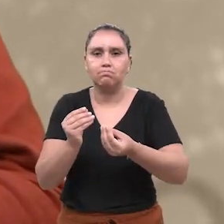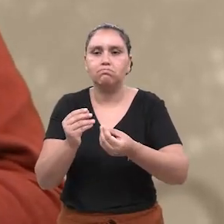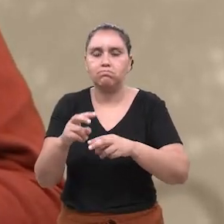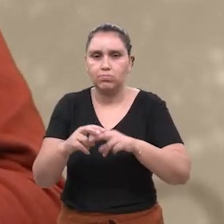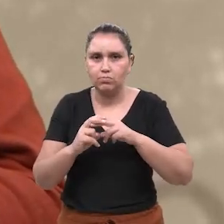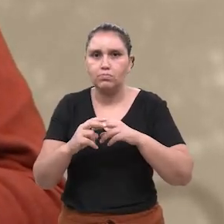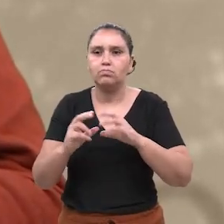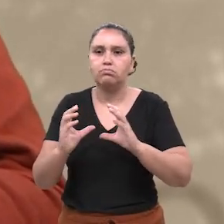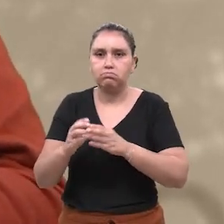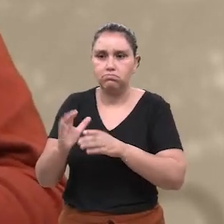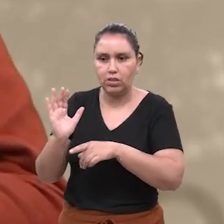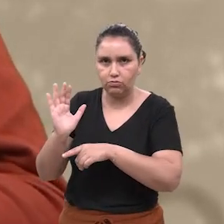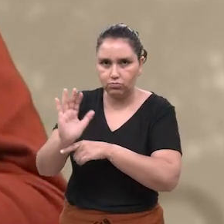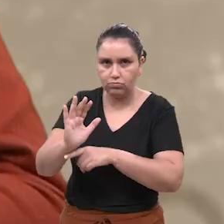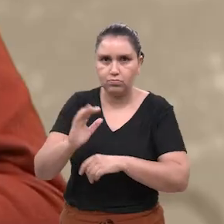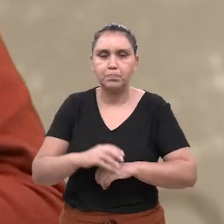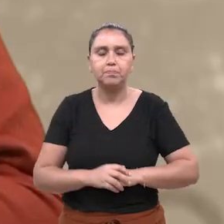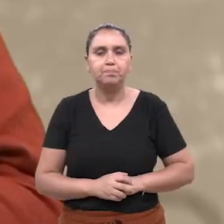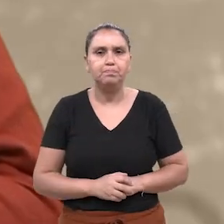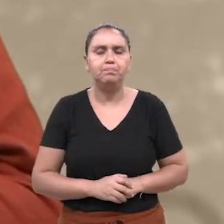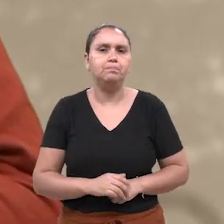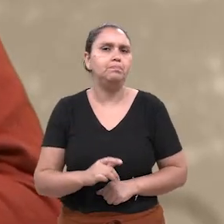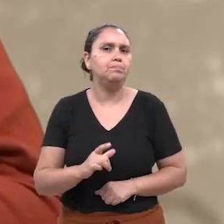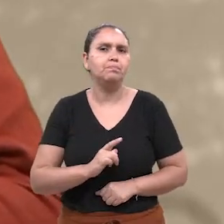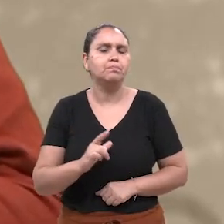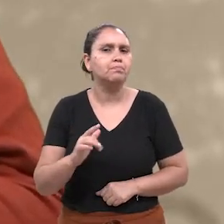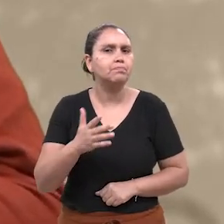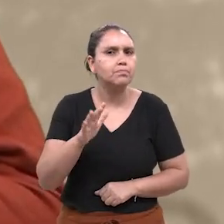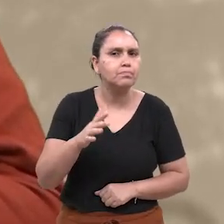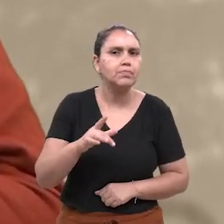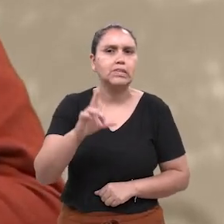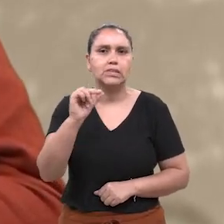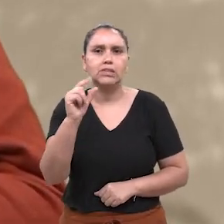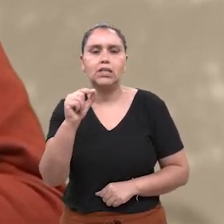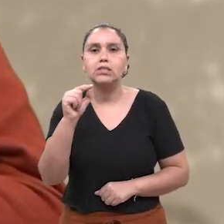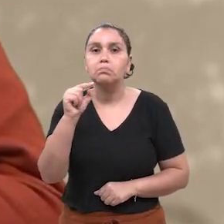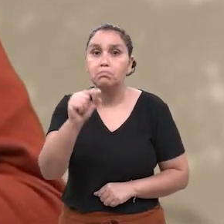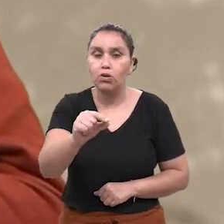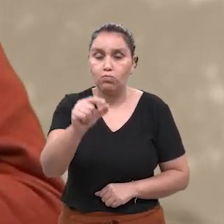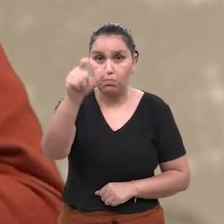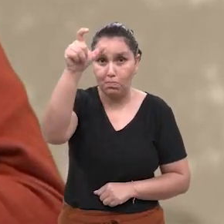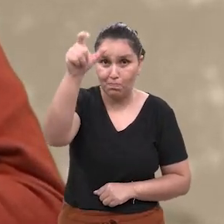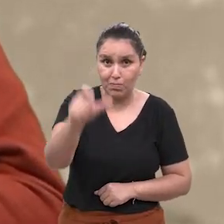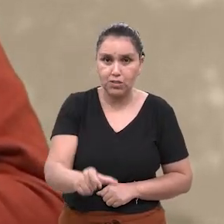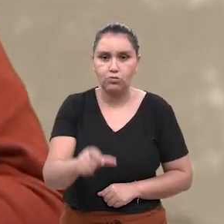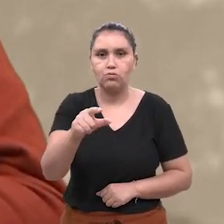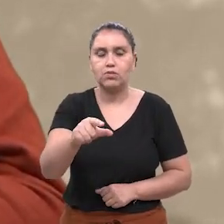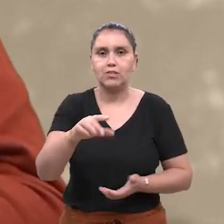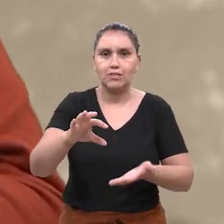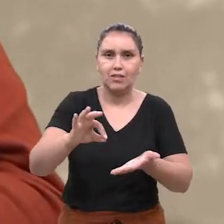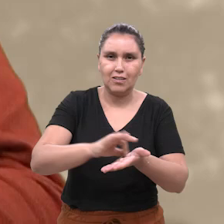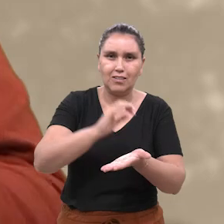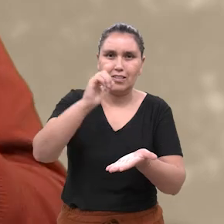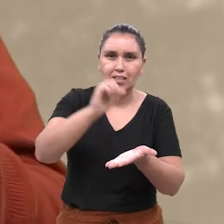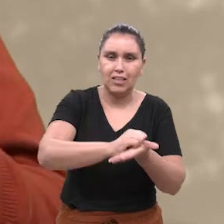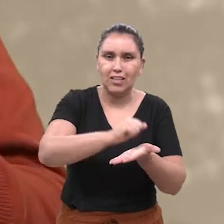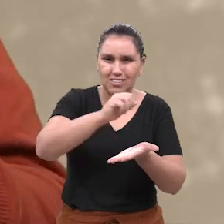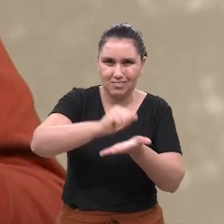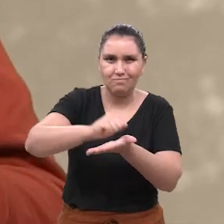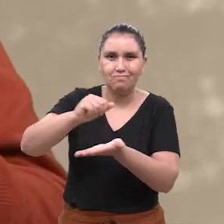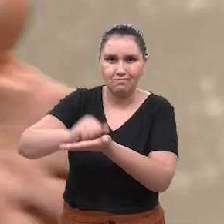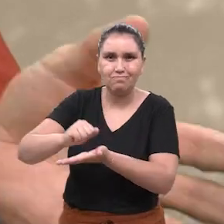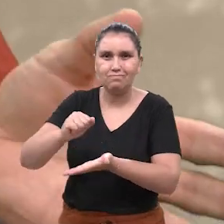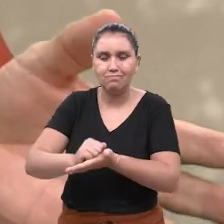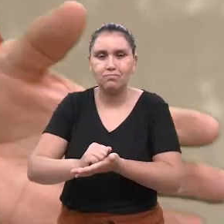Vereadores. Fizemos na época, Cris, mais de 10 mil credenciamentos aqui dentro da Câmara de Vereadores. Não foram todos